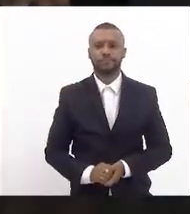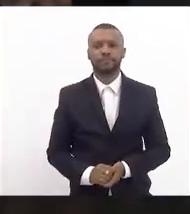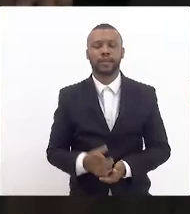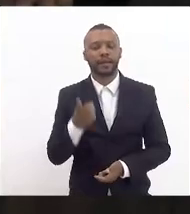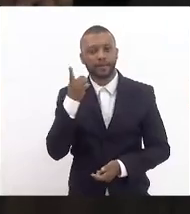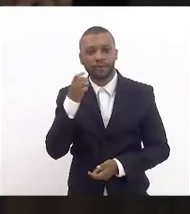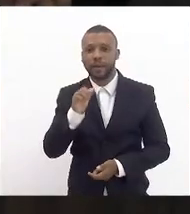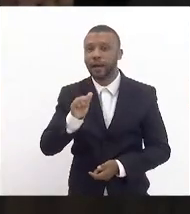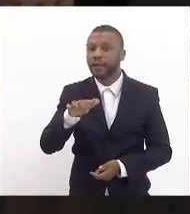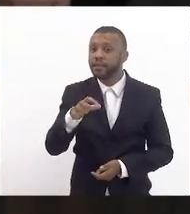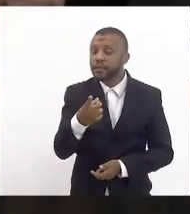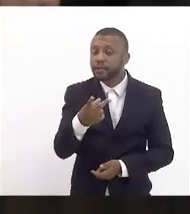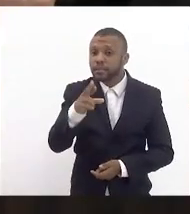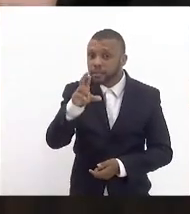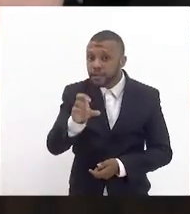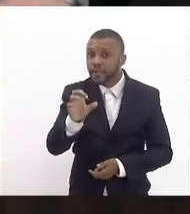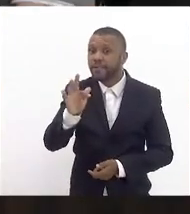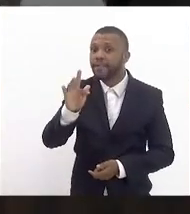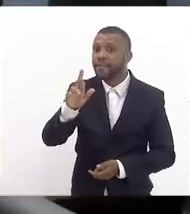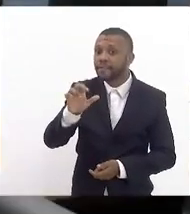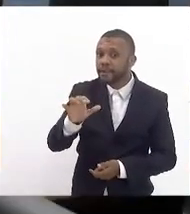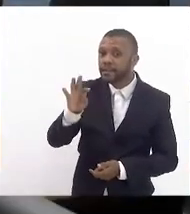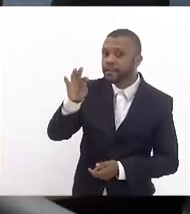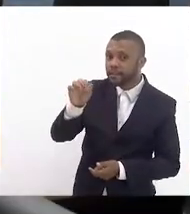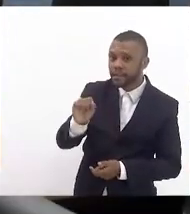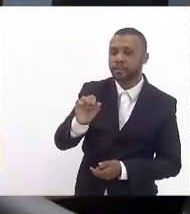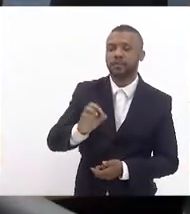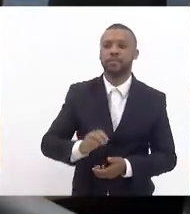Deputado Alexandre Freitas.